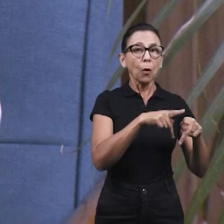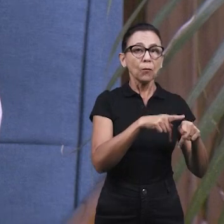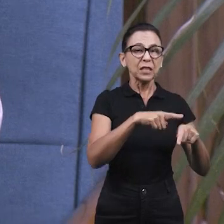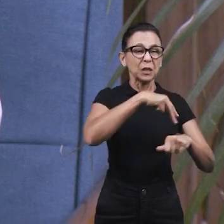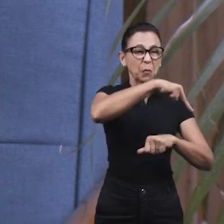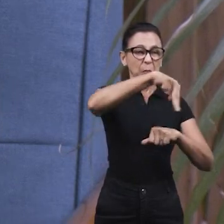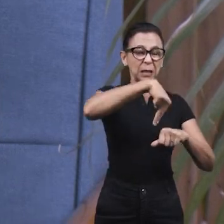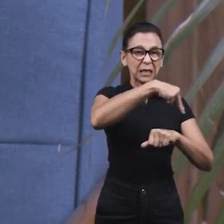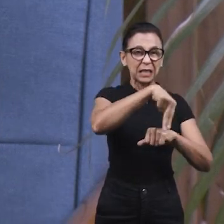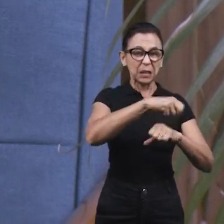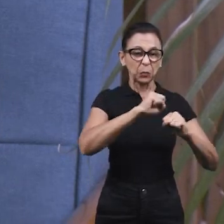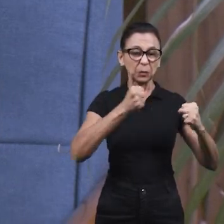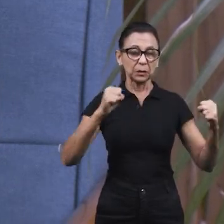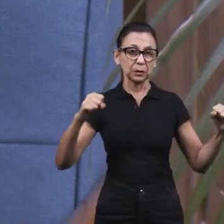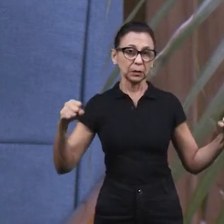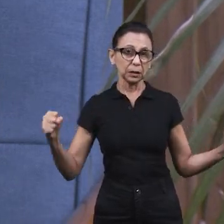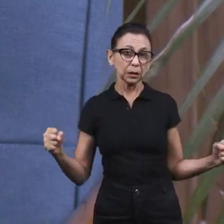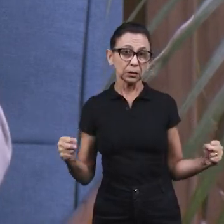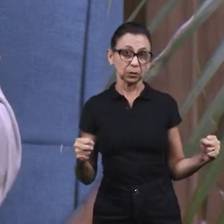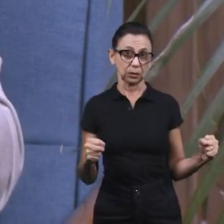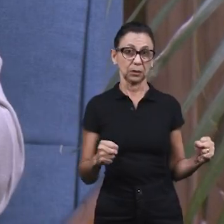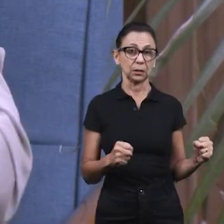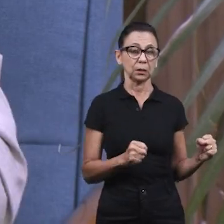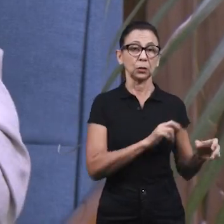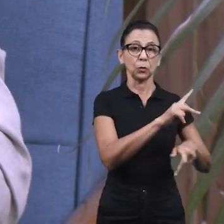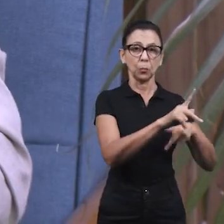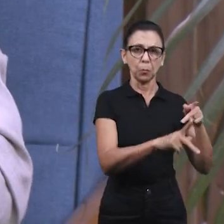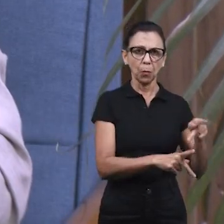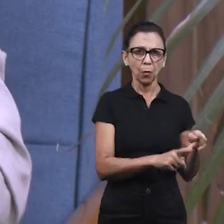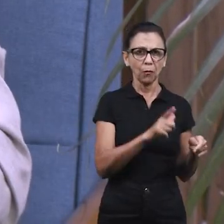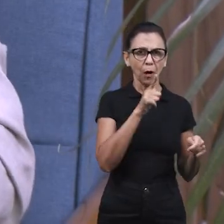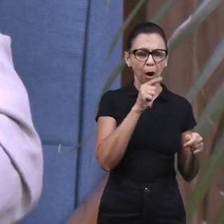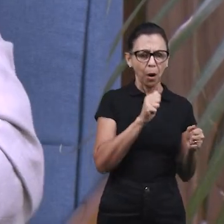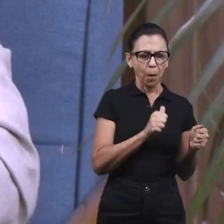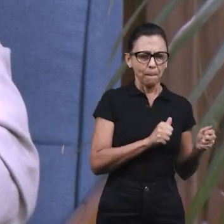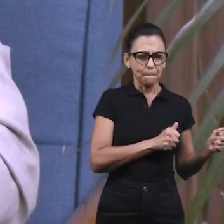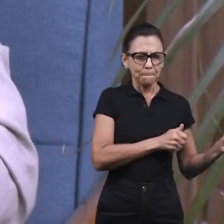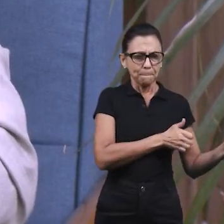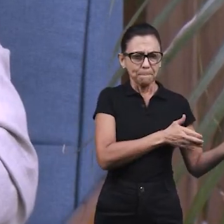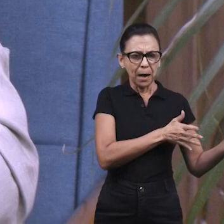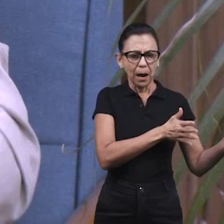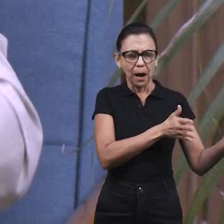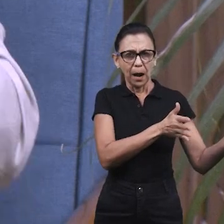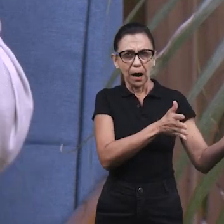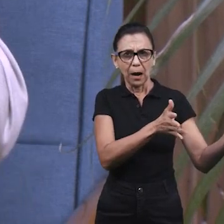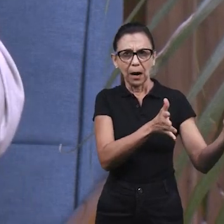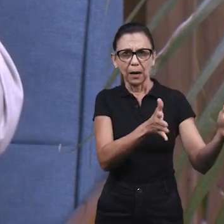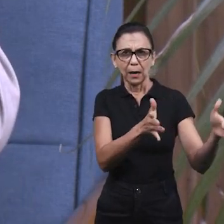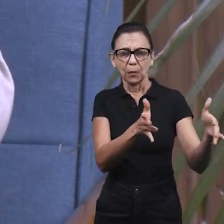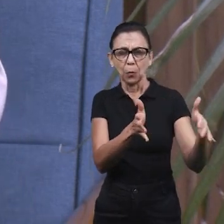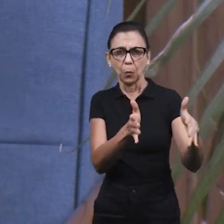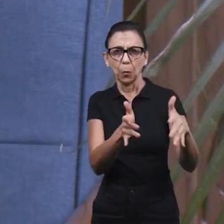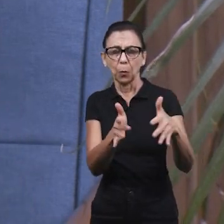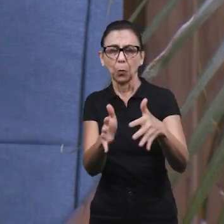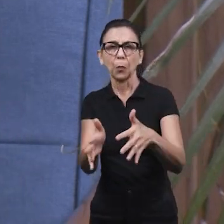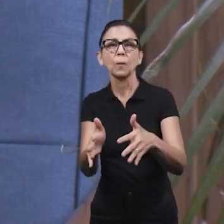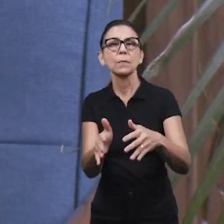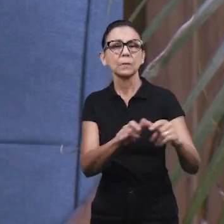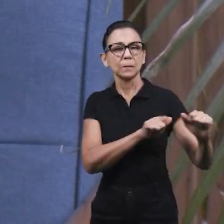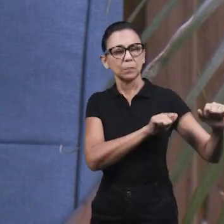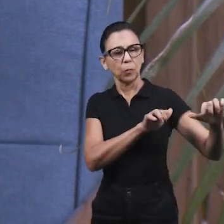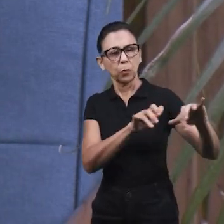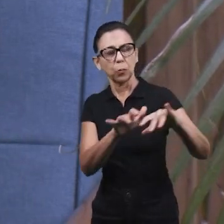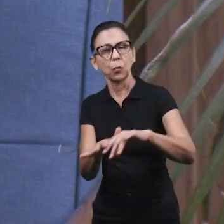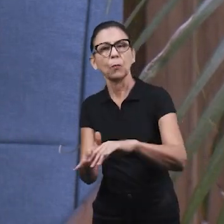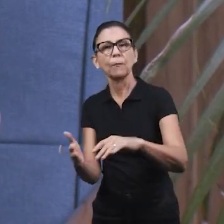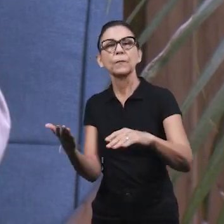Após a saída, este povo realizou uma caminhada ao longo de 40 anos através da península do Sinai até que chegaram ao Jordão,